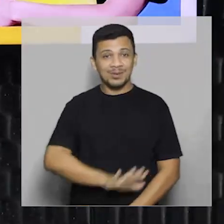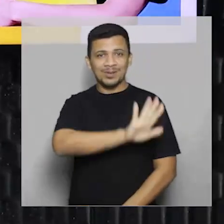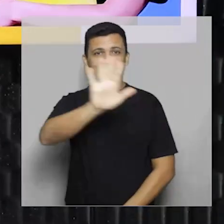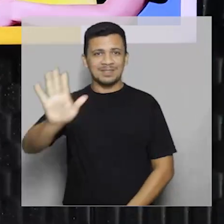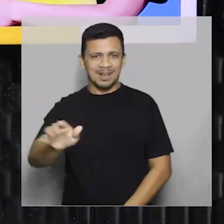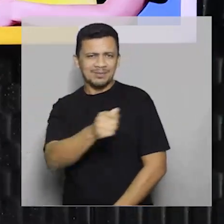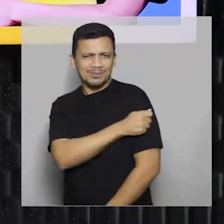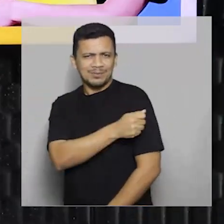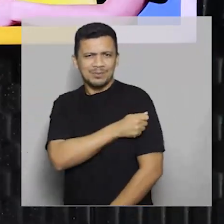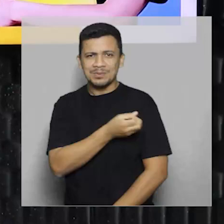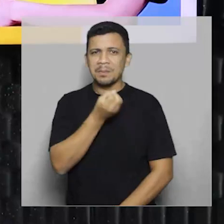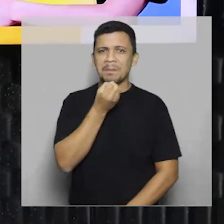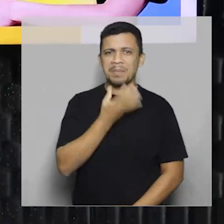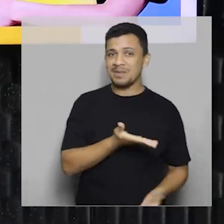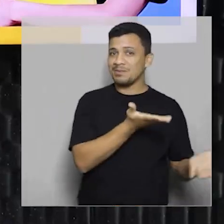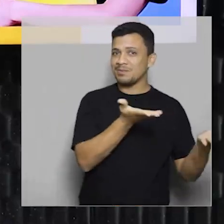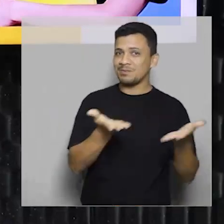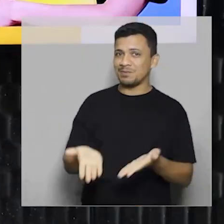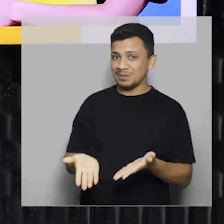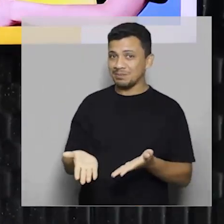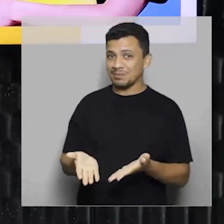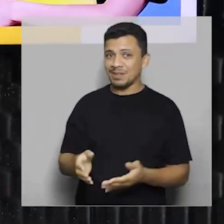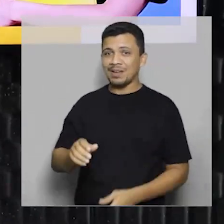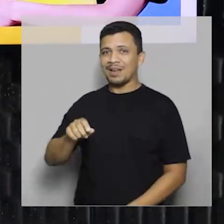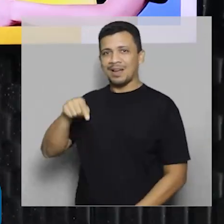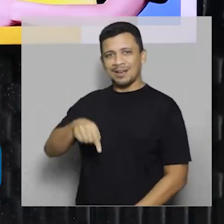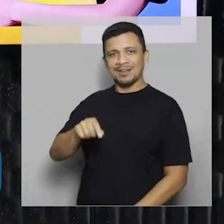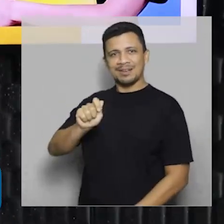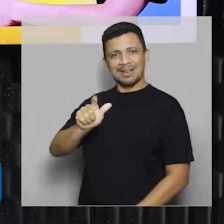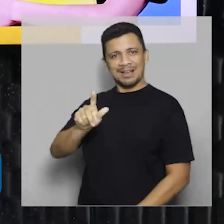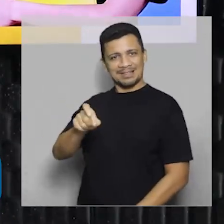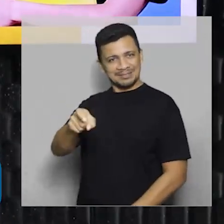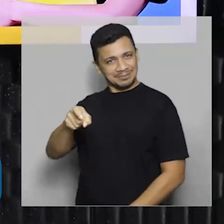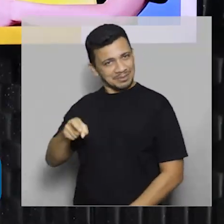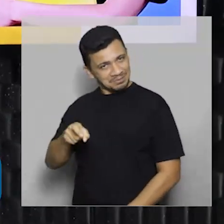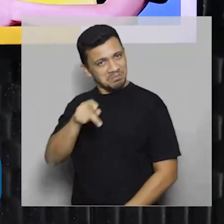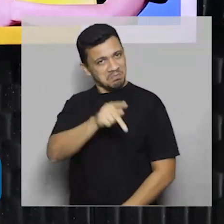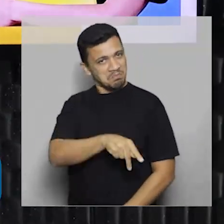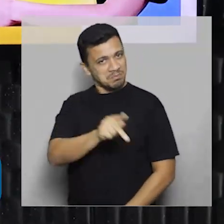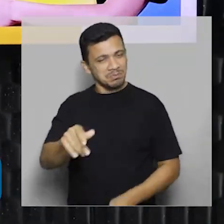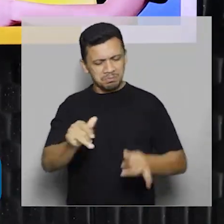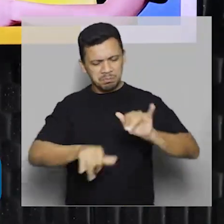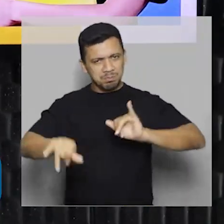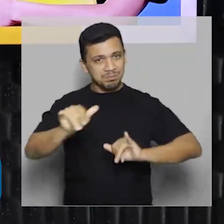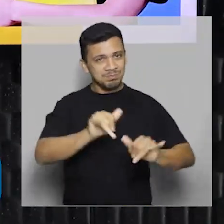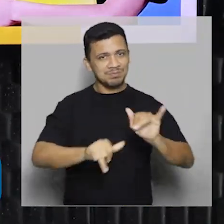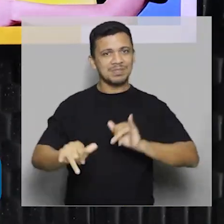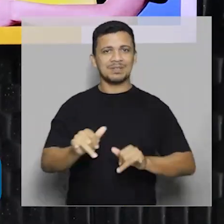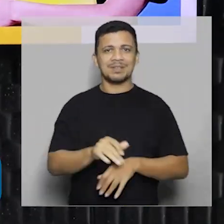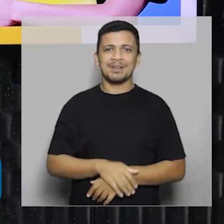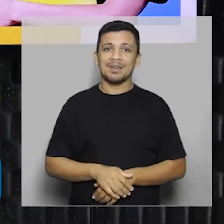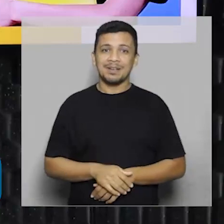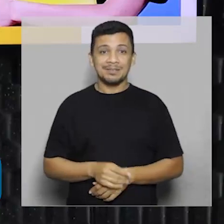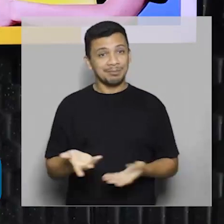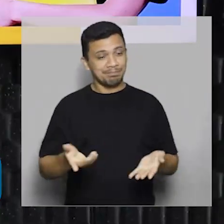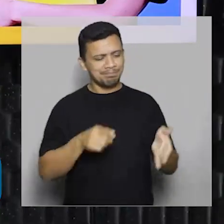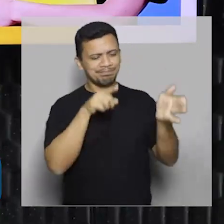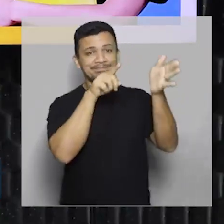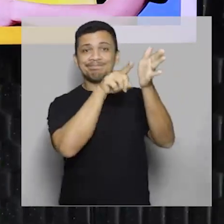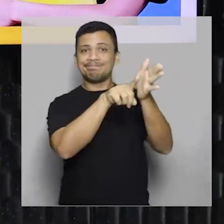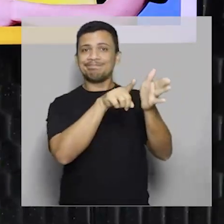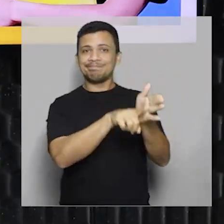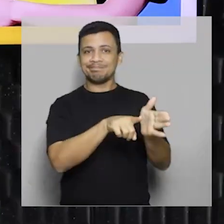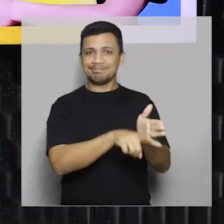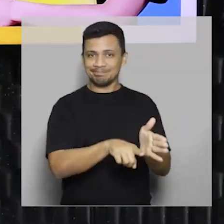Olá turma sejam todos bem-vindos eu sou Alex professor de química bom nós estamos trabalhando algumas questões